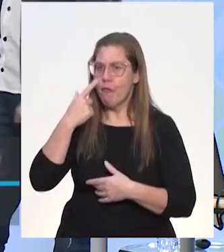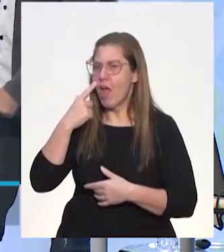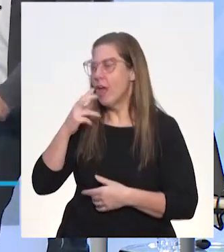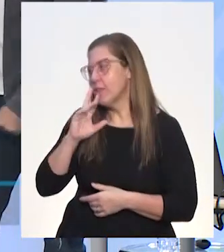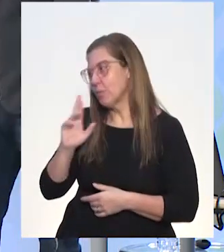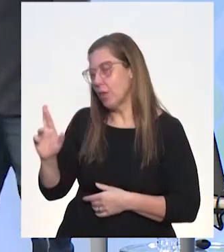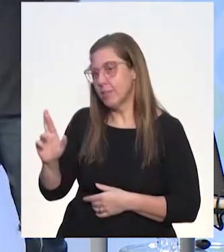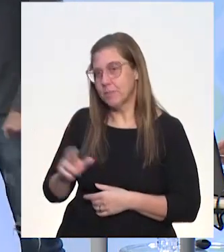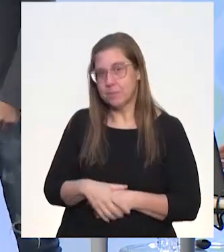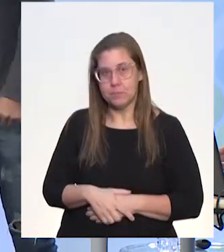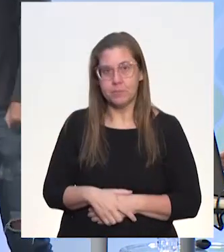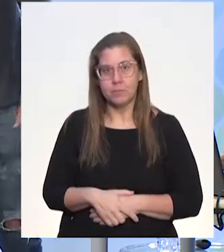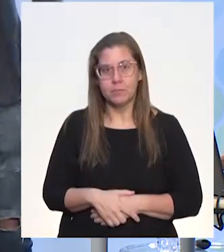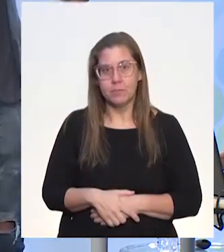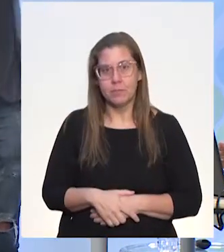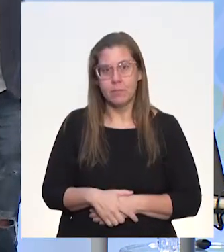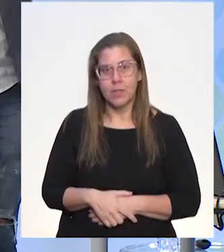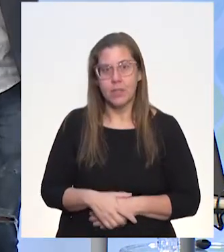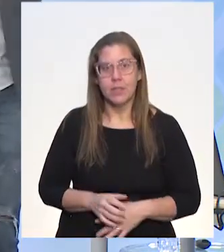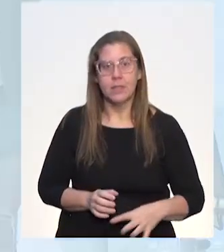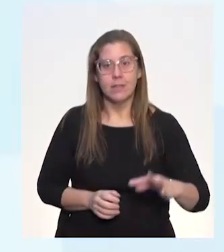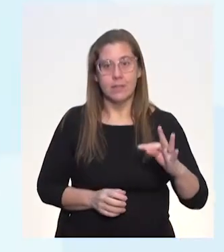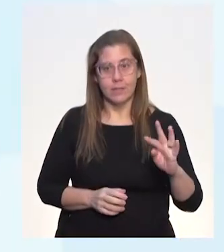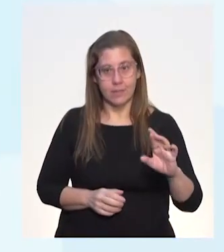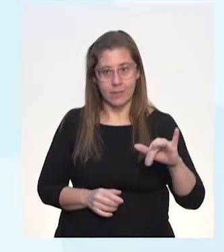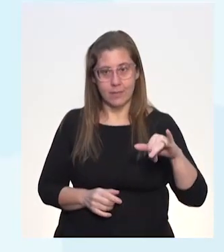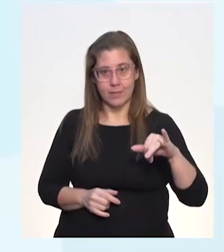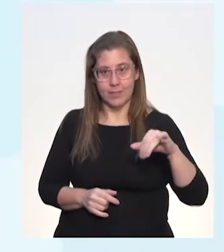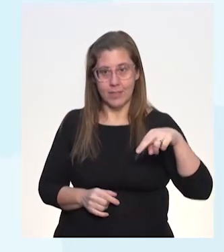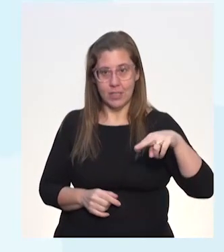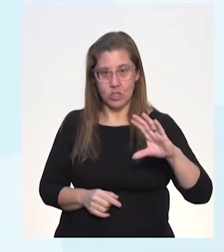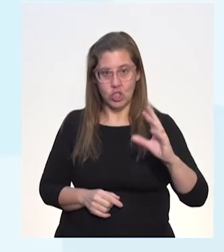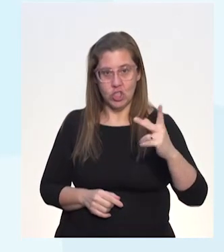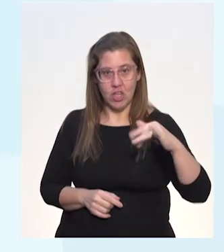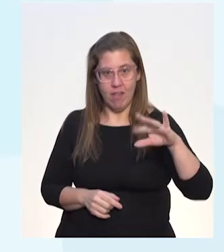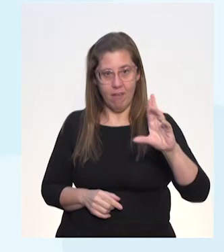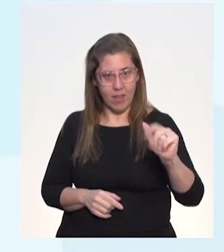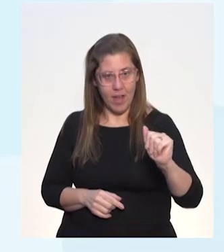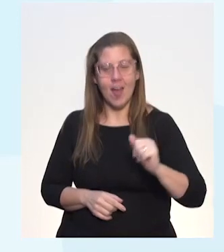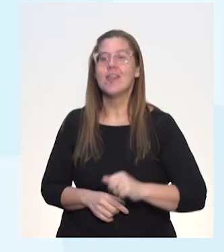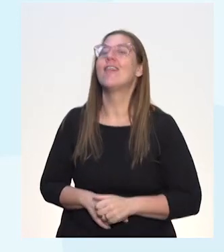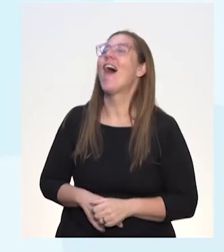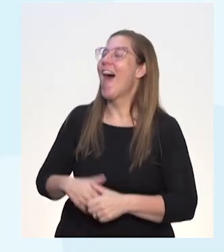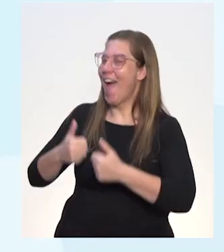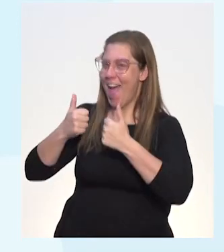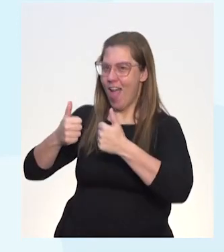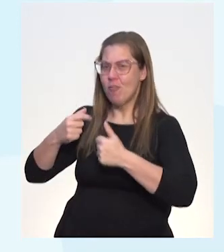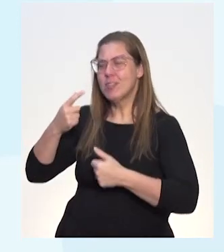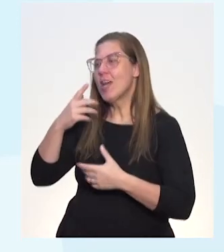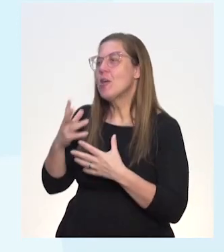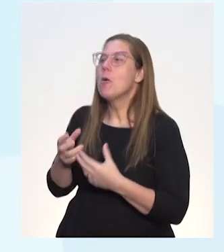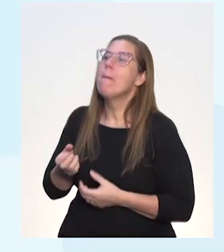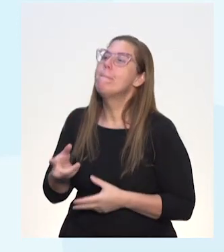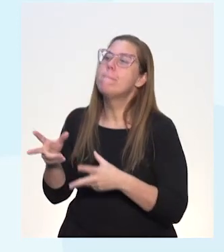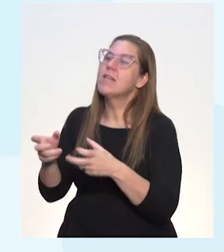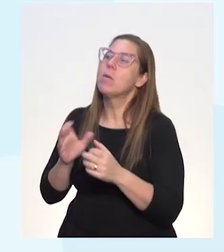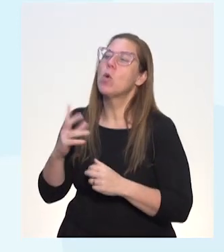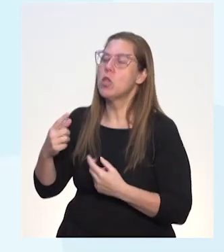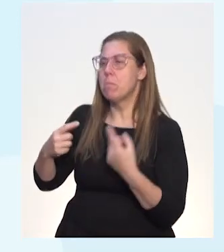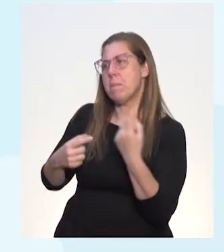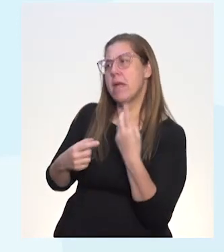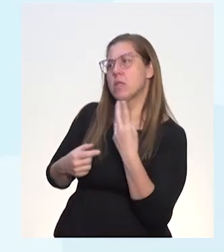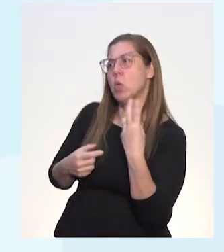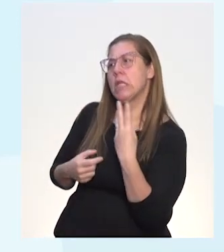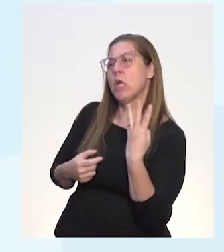então? Eu sou a trincheira. Muito bem, senhor Tiago. O senhor sacou em qual? Na primeira, na segunda, na terceira ou na quarta?